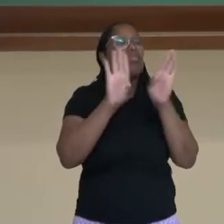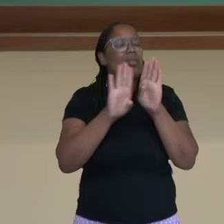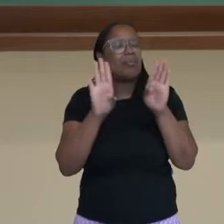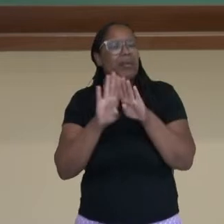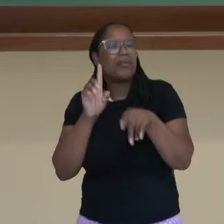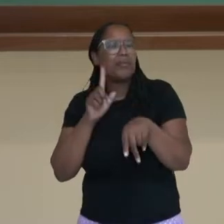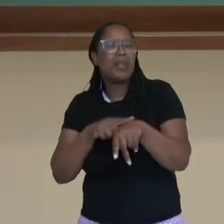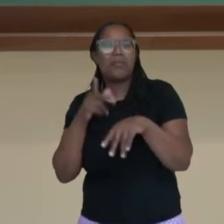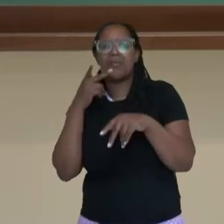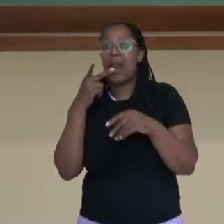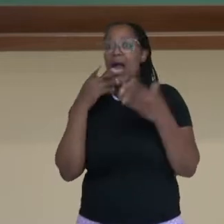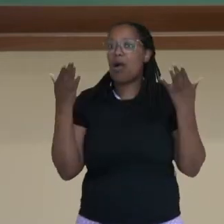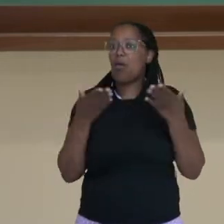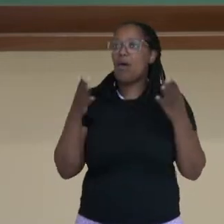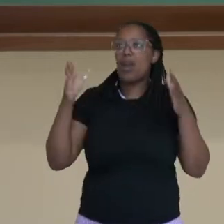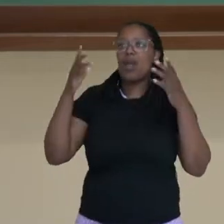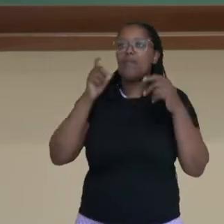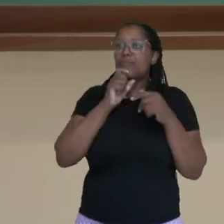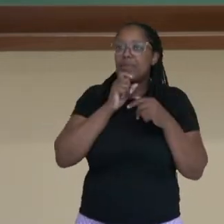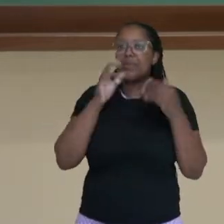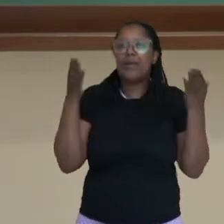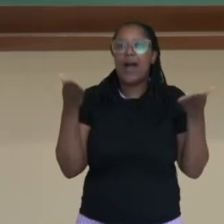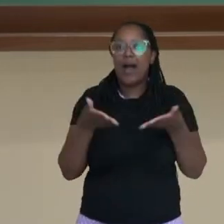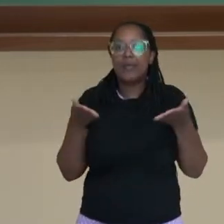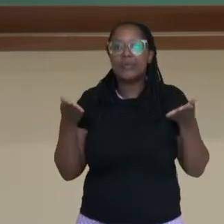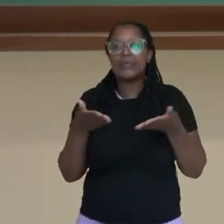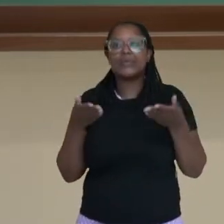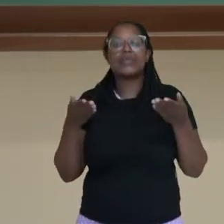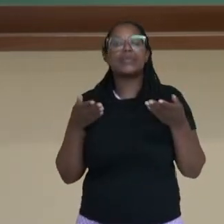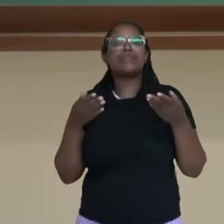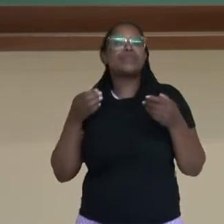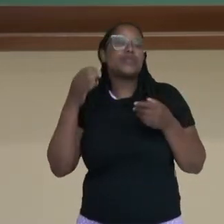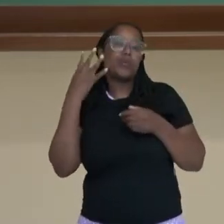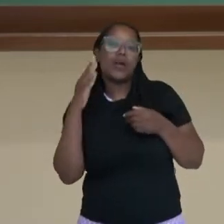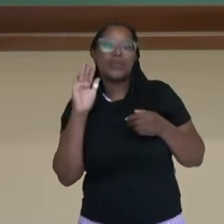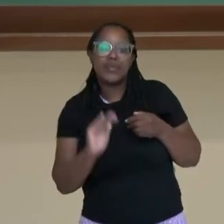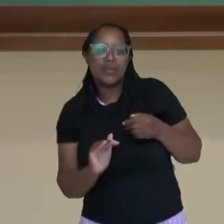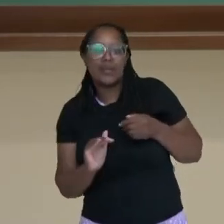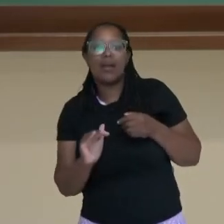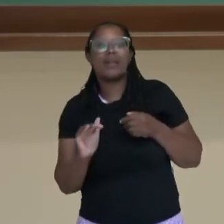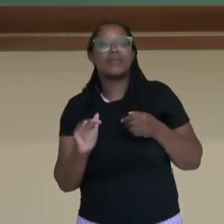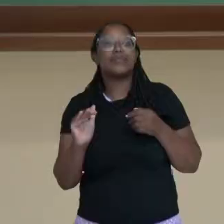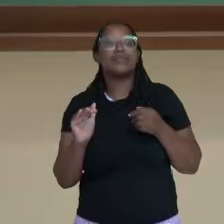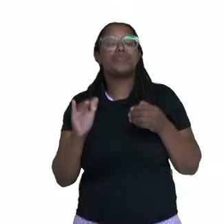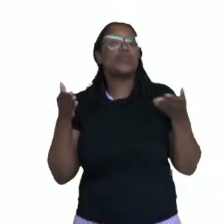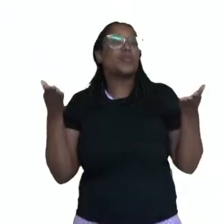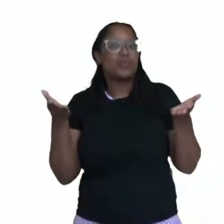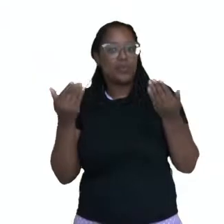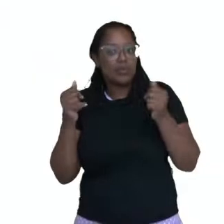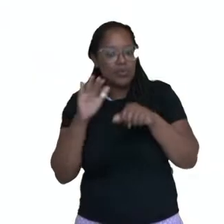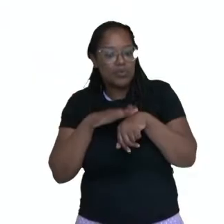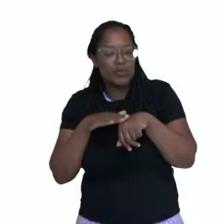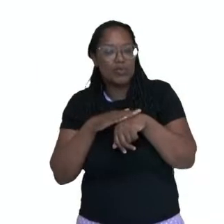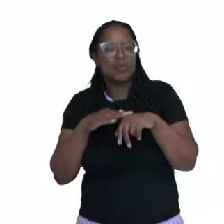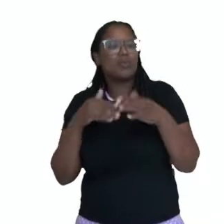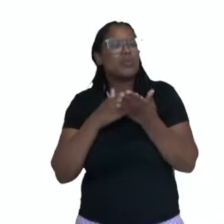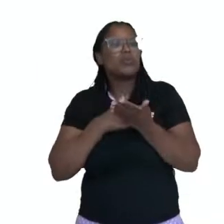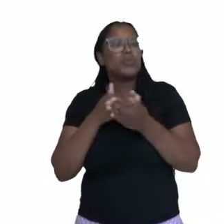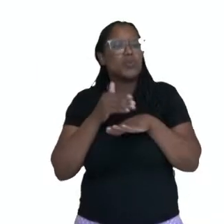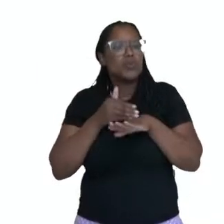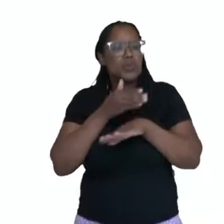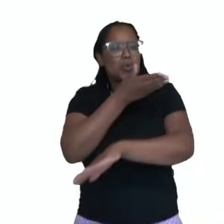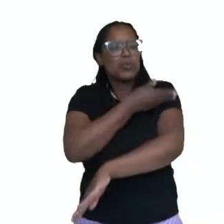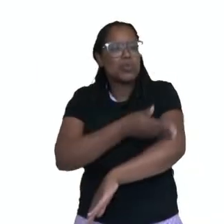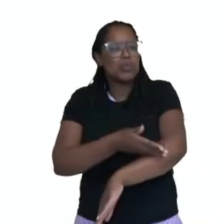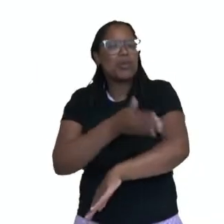agora é inverno, parece que são duas coisas diferentes? Disso que nós vamos conversar. Costumamos entender o tempo como